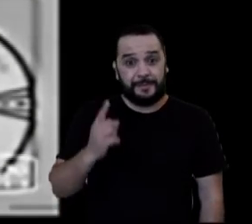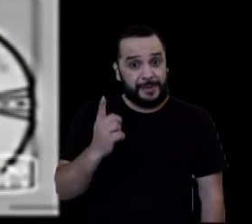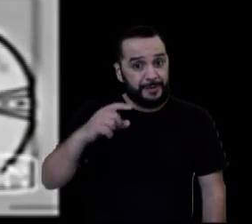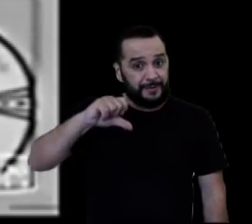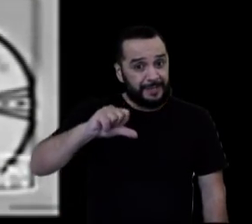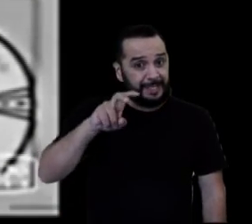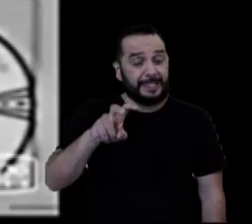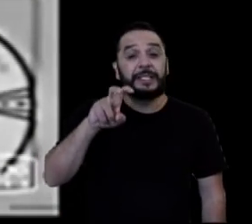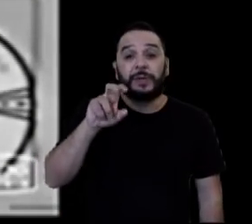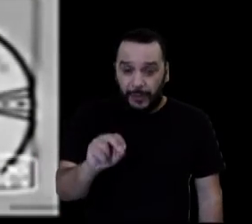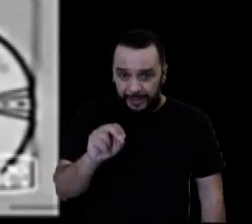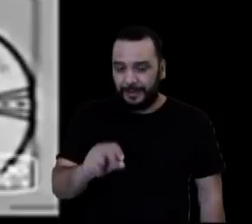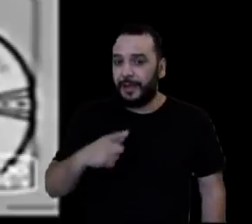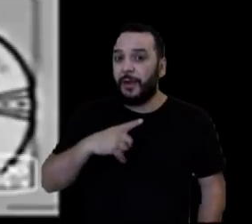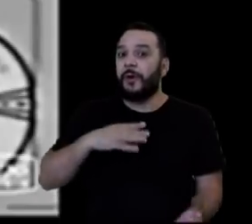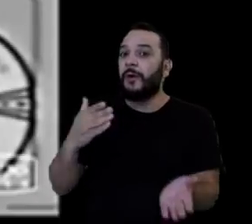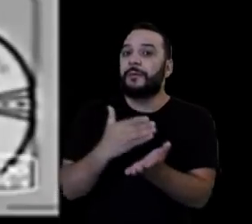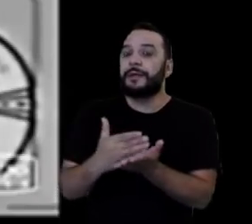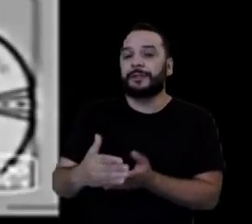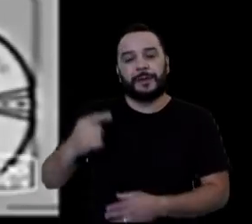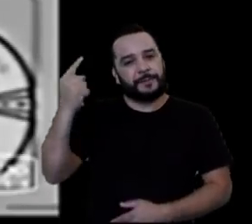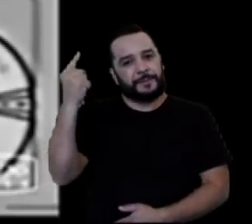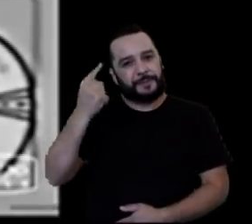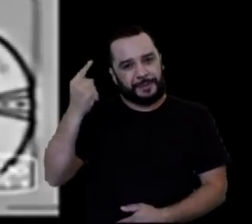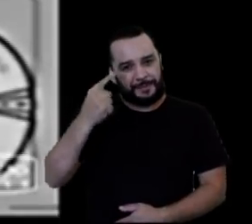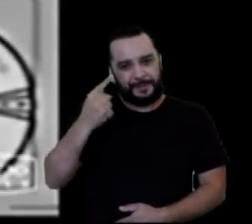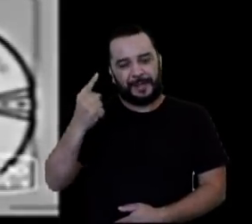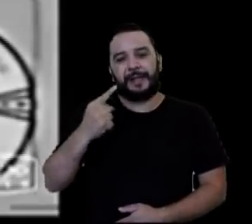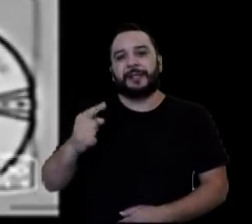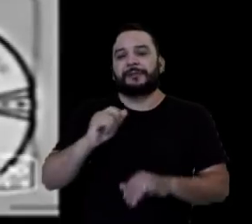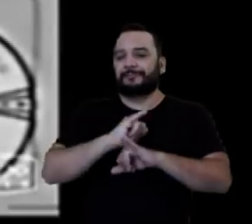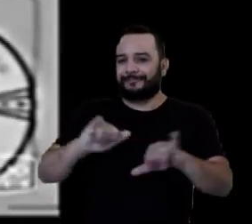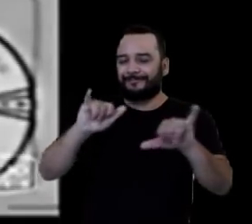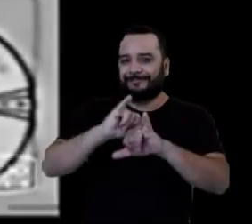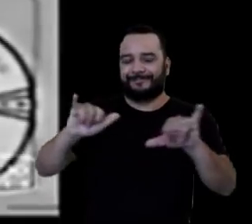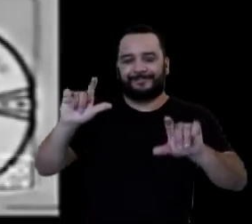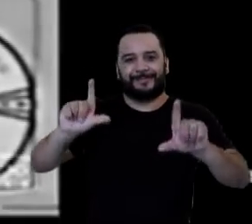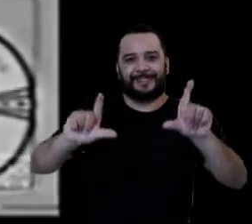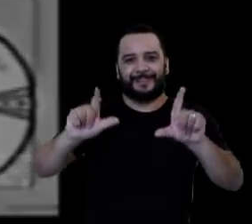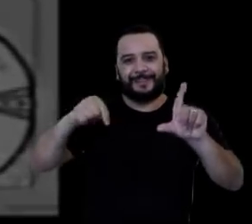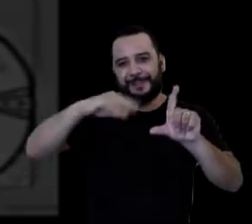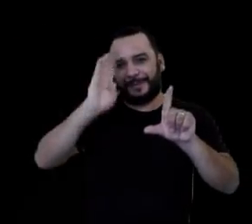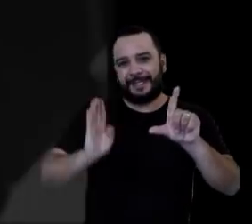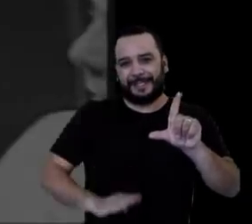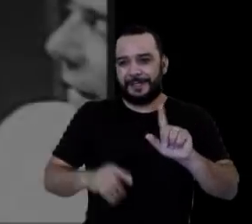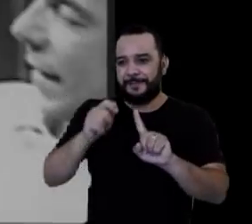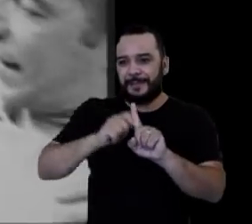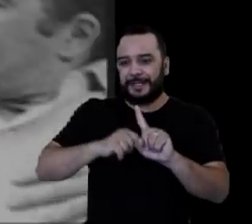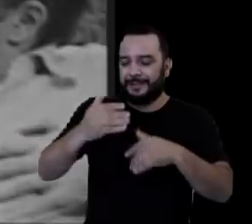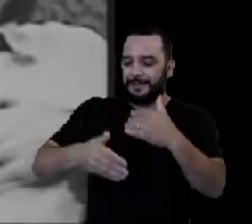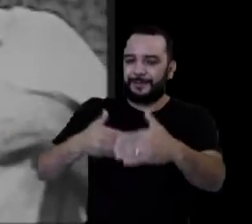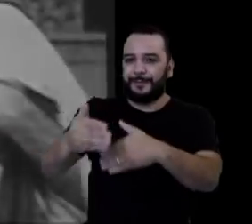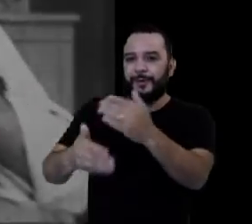Em 1950, iria ao ar a primeira transmissão da TV brasileira e, alguns meses